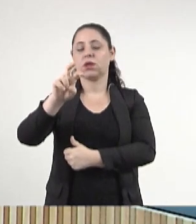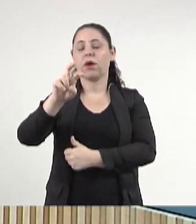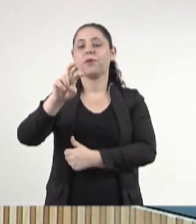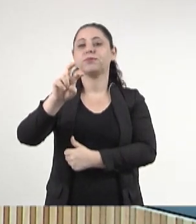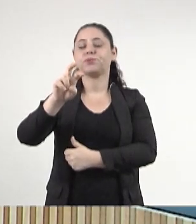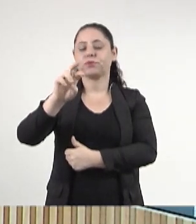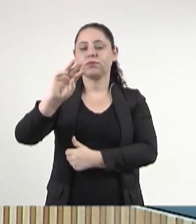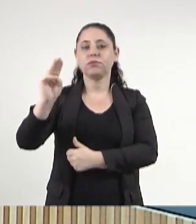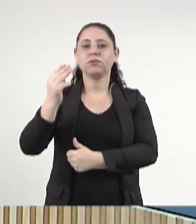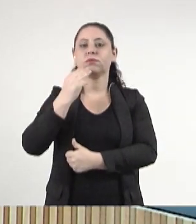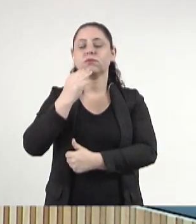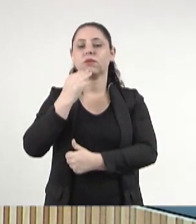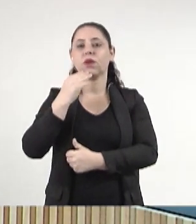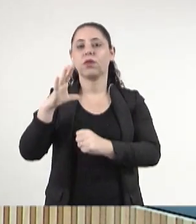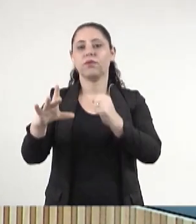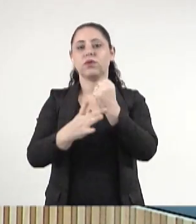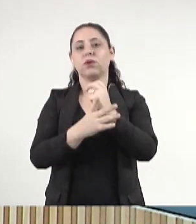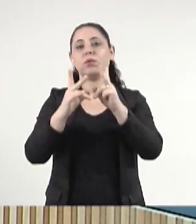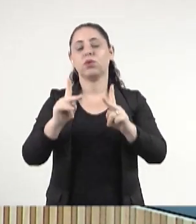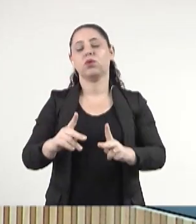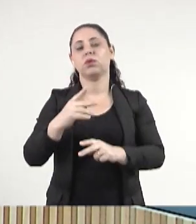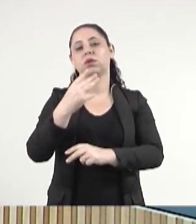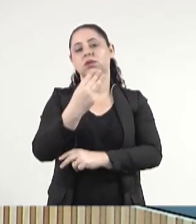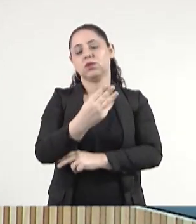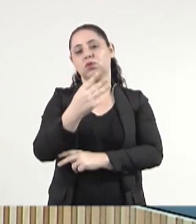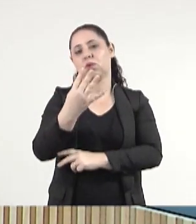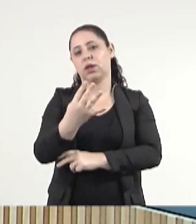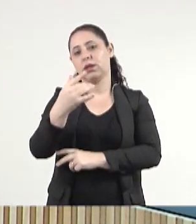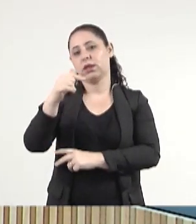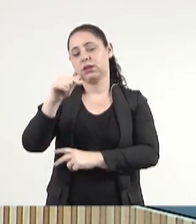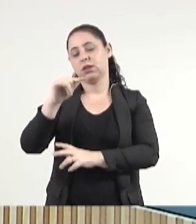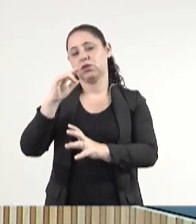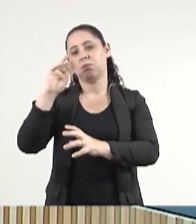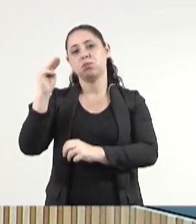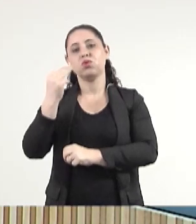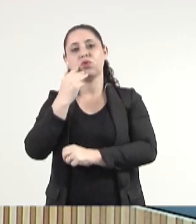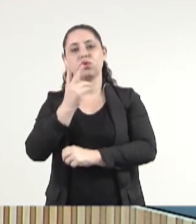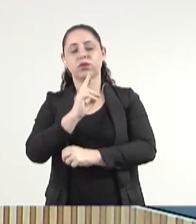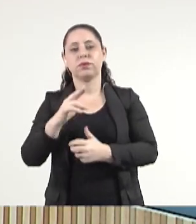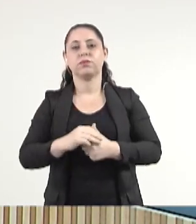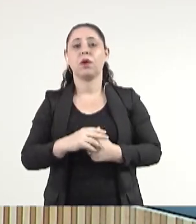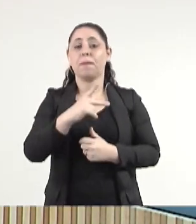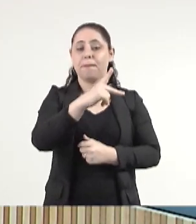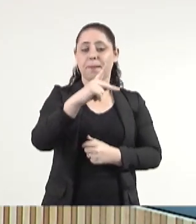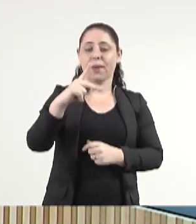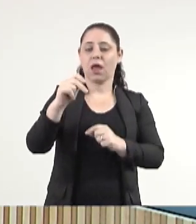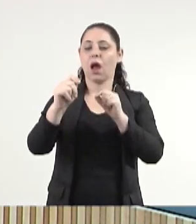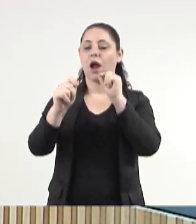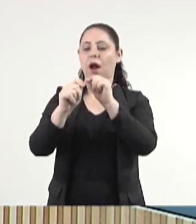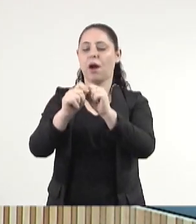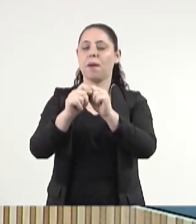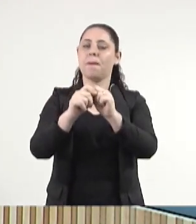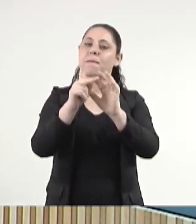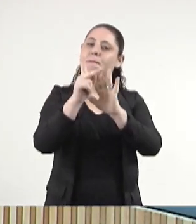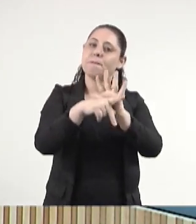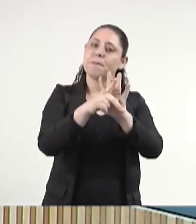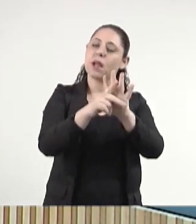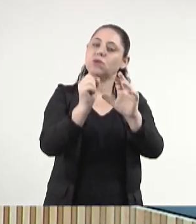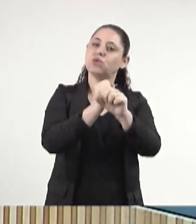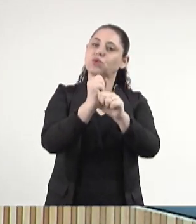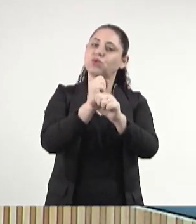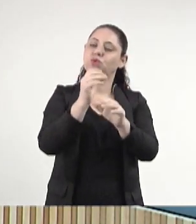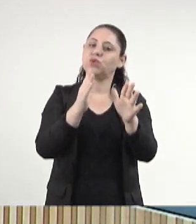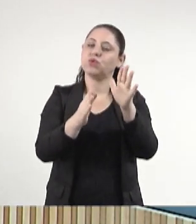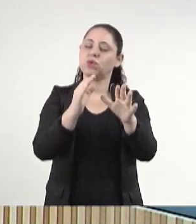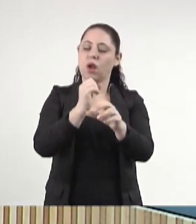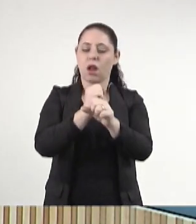Pública, R$347 milhões. A Lei Orçamentária Anual e o PPA, que é o Plano Plurianual, aliás, a revisão